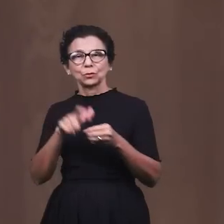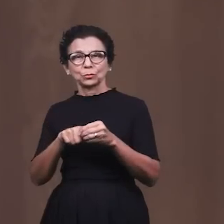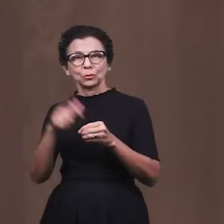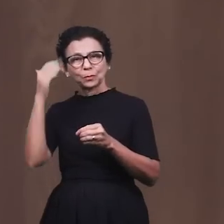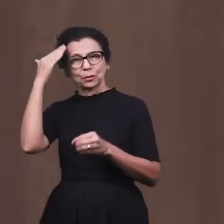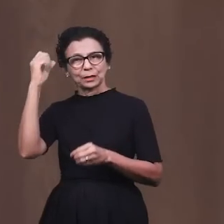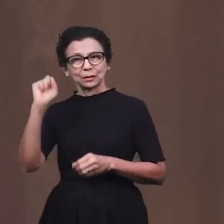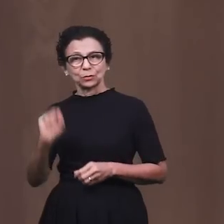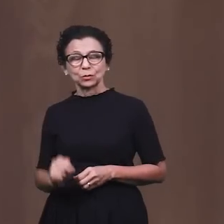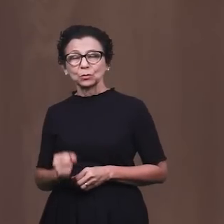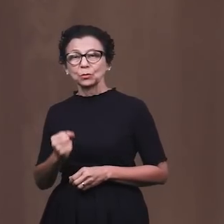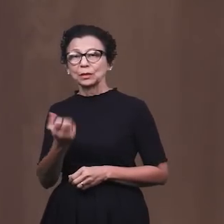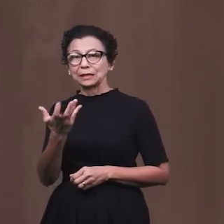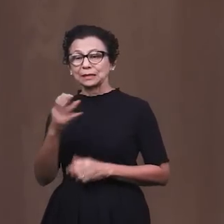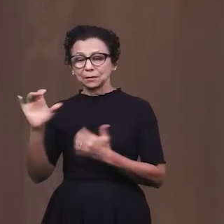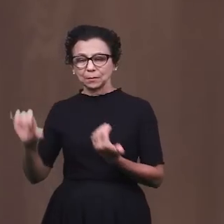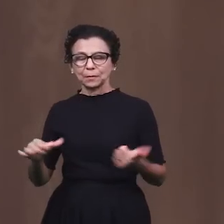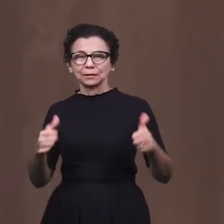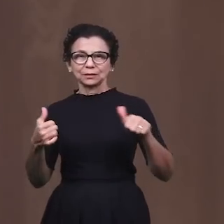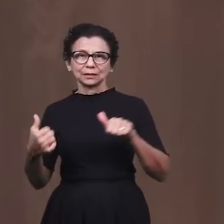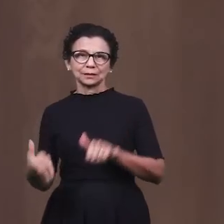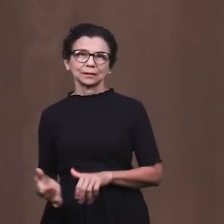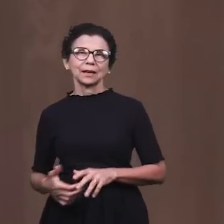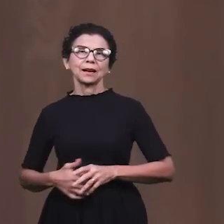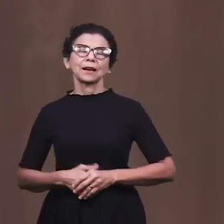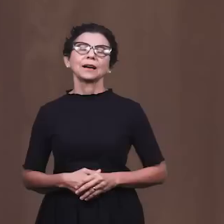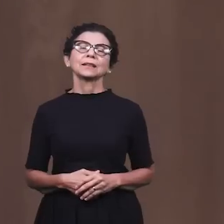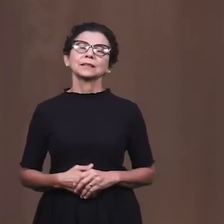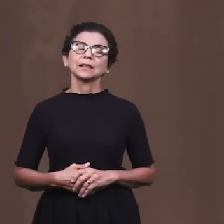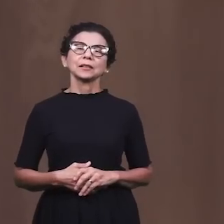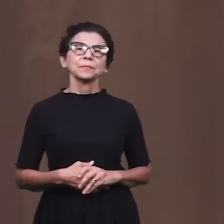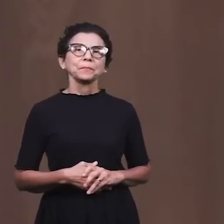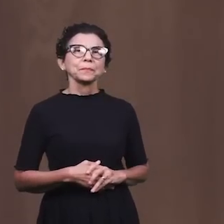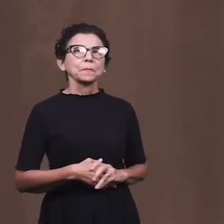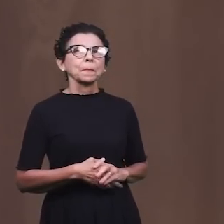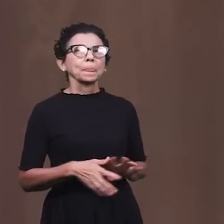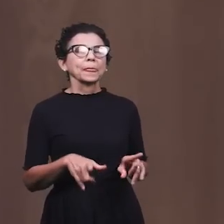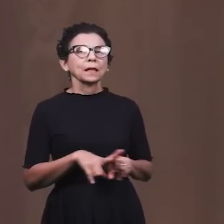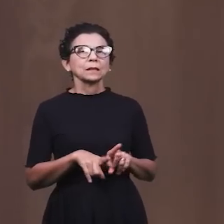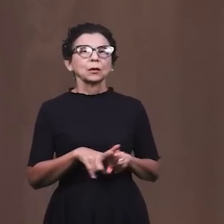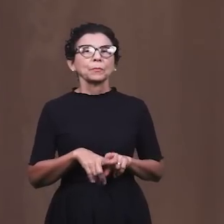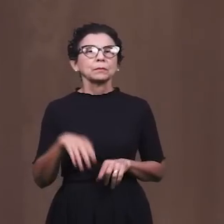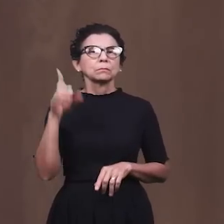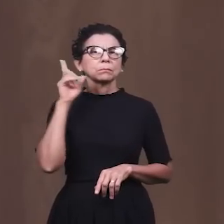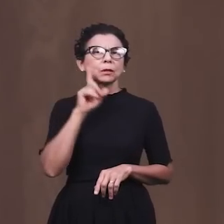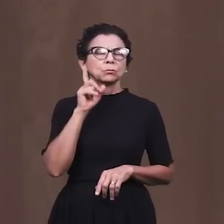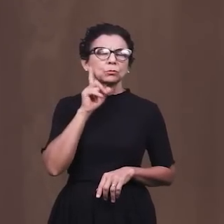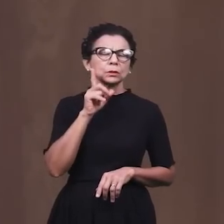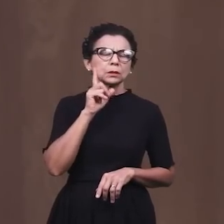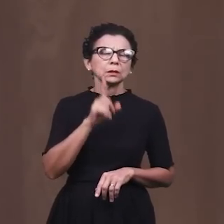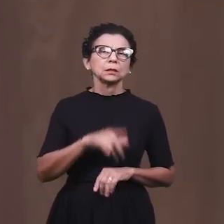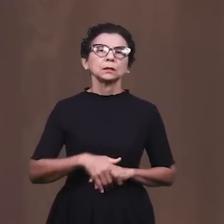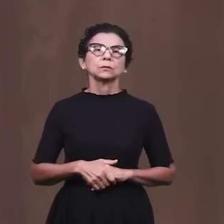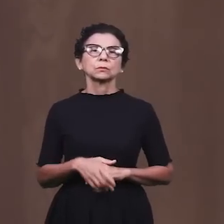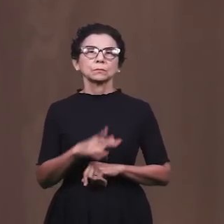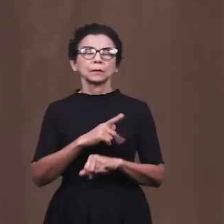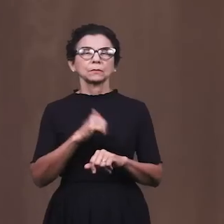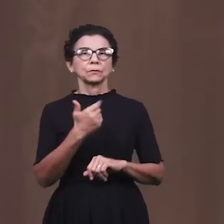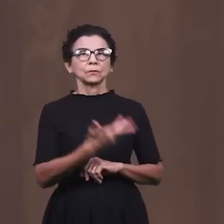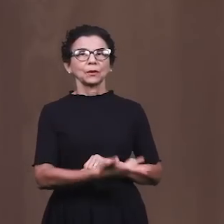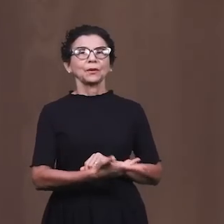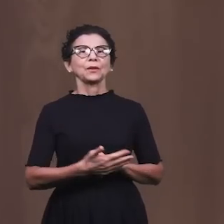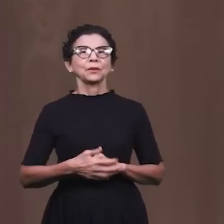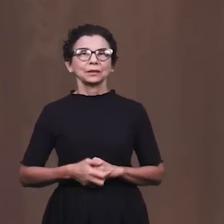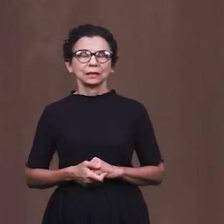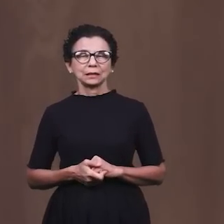com participação de jovens do Brasil, jovens dos Estados Unidos, e foi um trabalho maravilhoso de crescimento de grupo de jovens. E essa irmã, ela